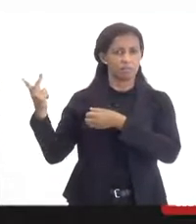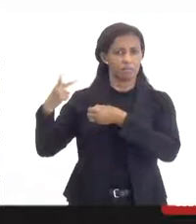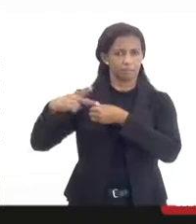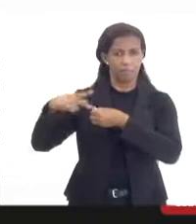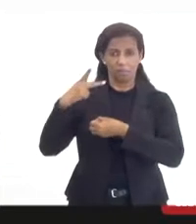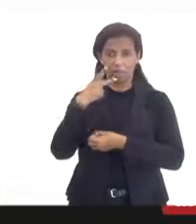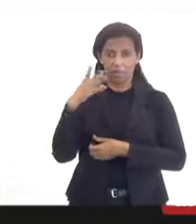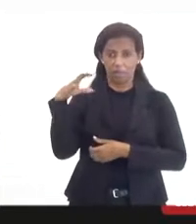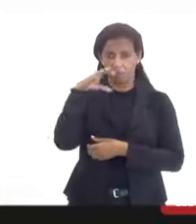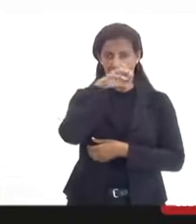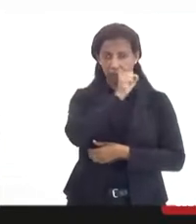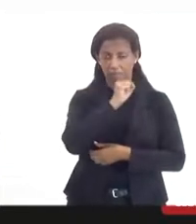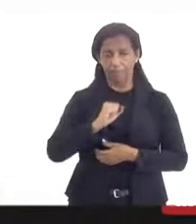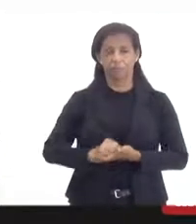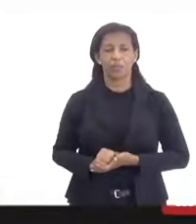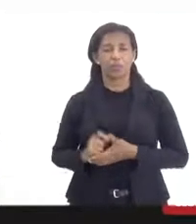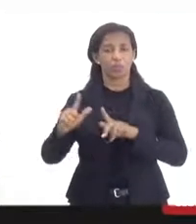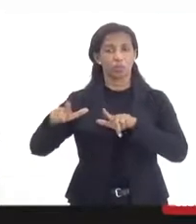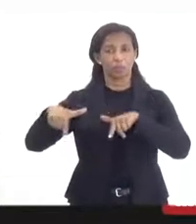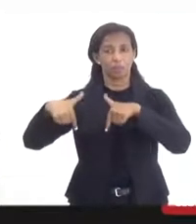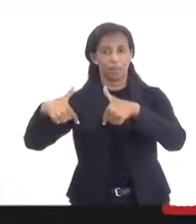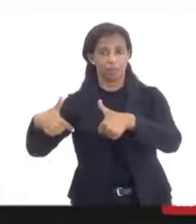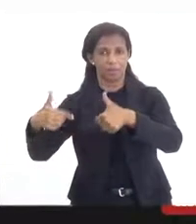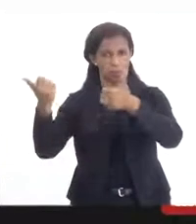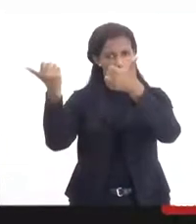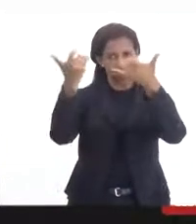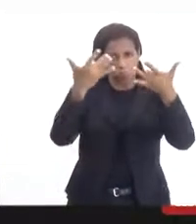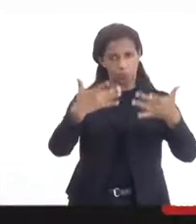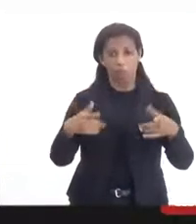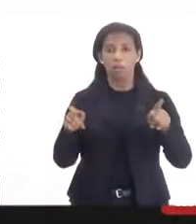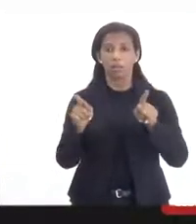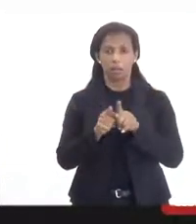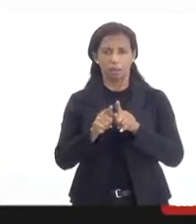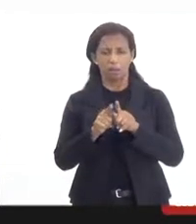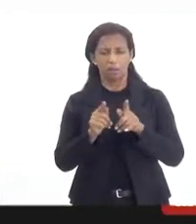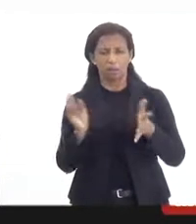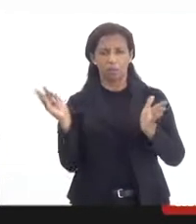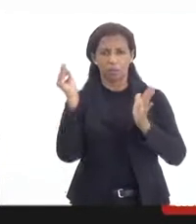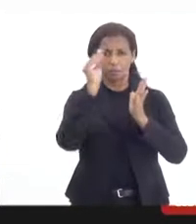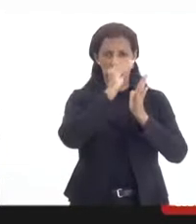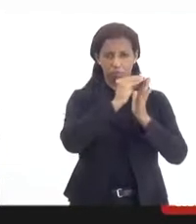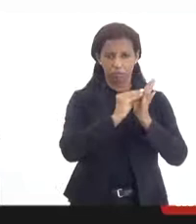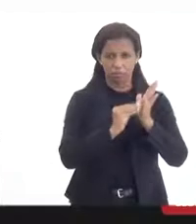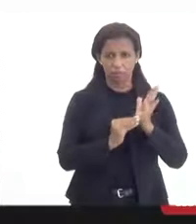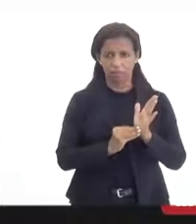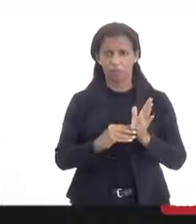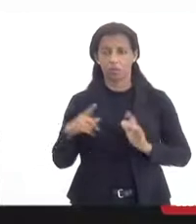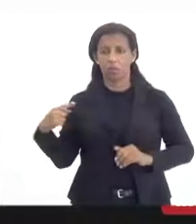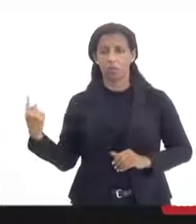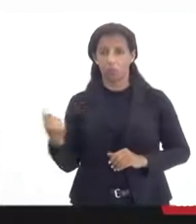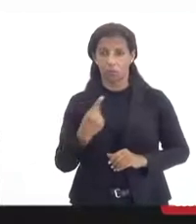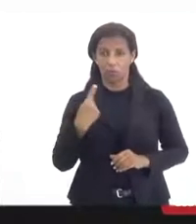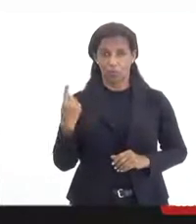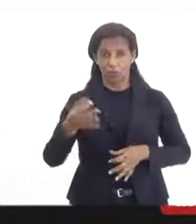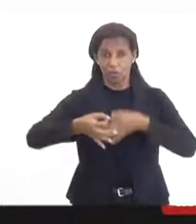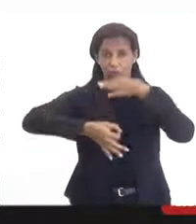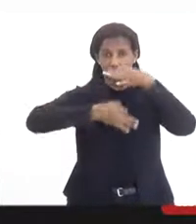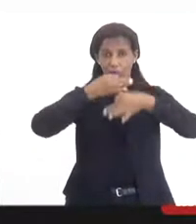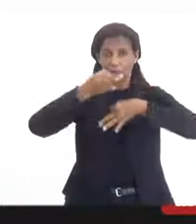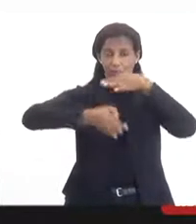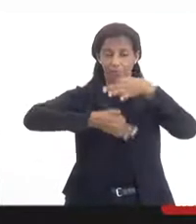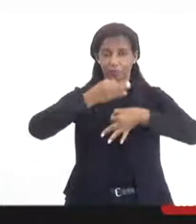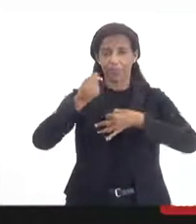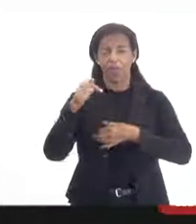rapidamente sobre a operação em si, né? Até para poder também colocar o nosso ponto de vista. Esse assunto